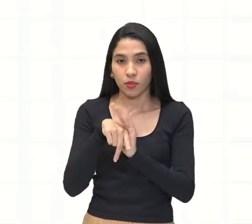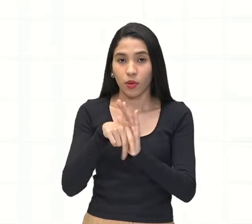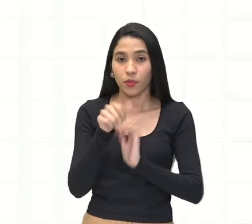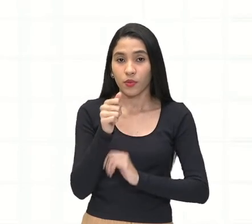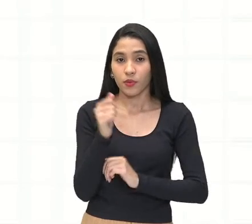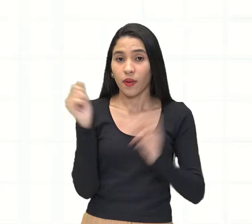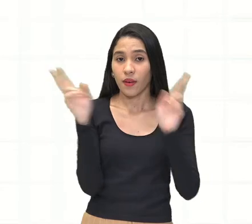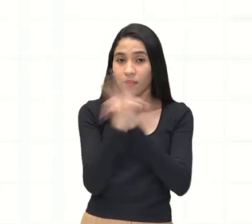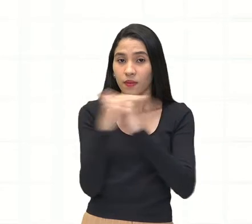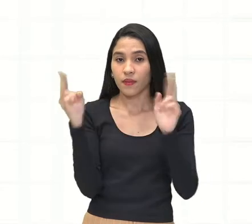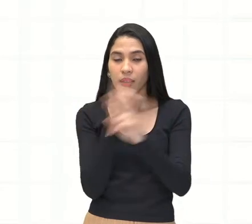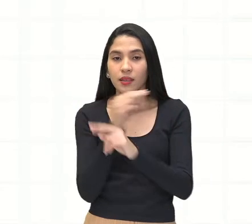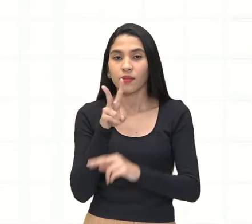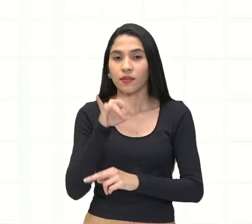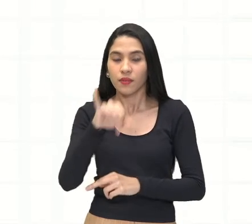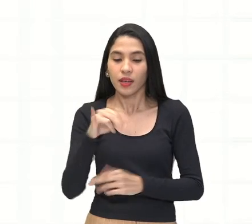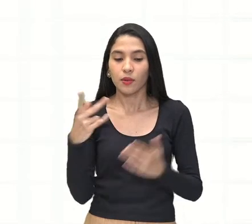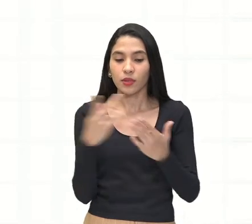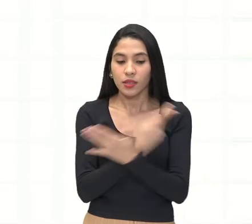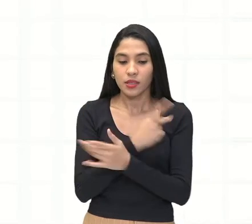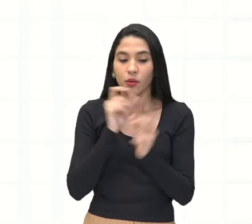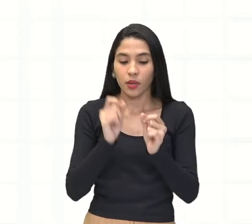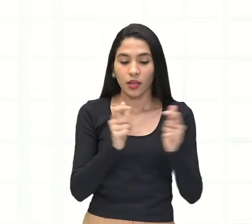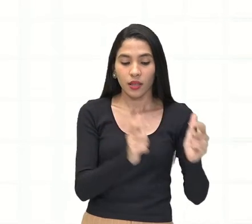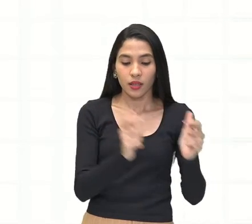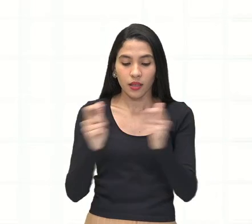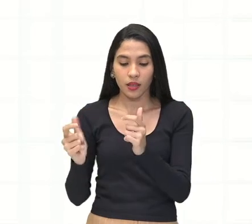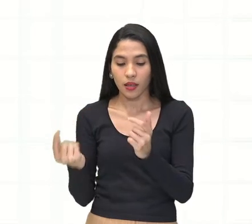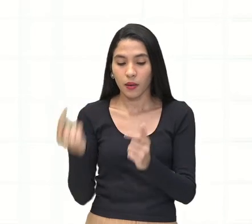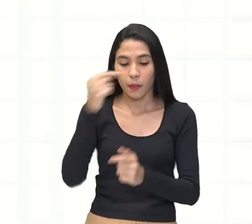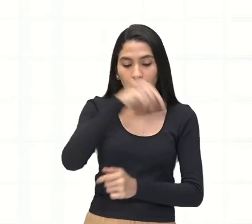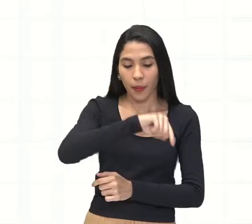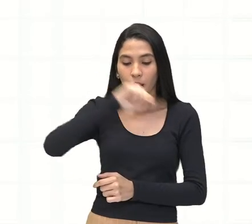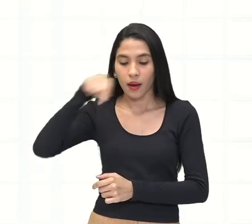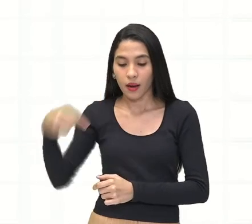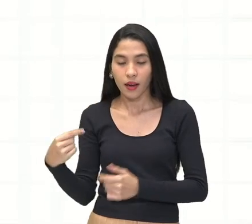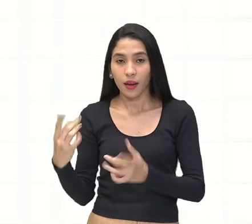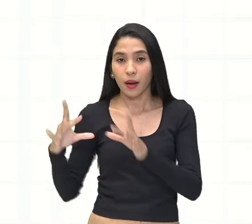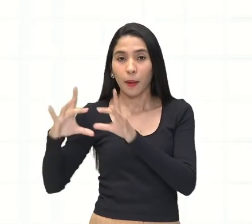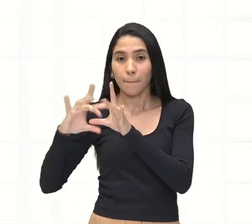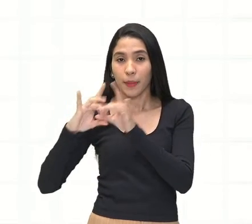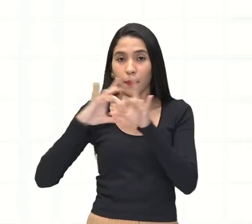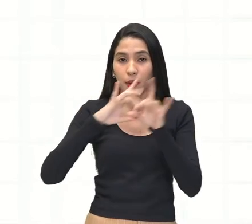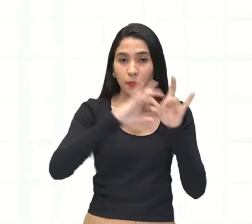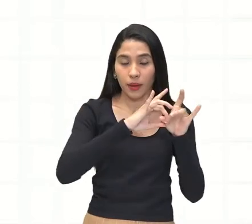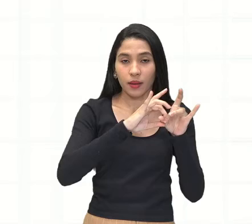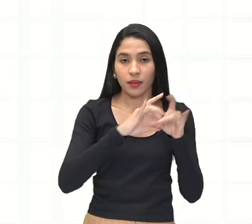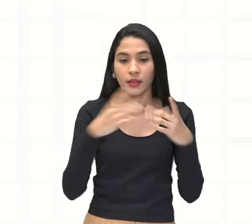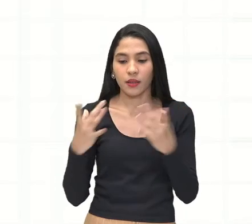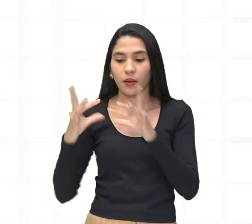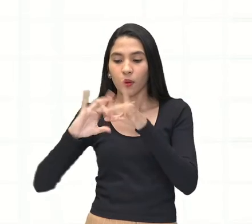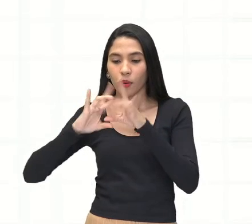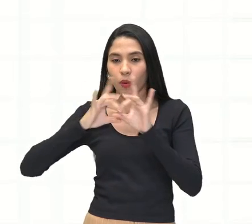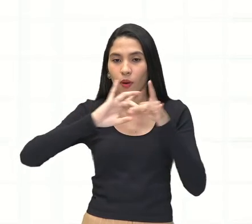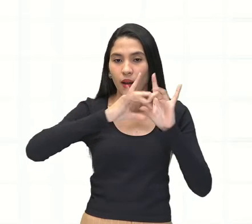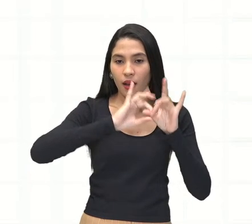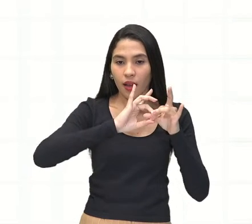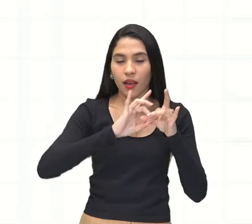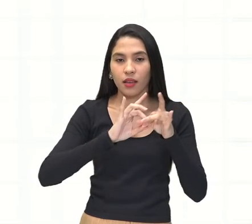vento, vai ocorrer esse deslocamento de ar formando correntes. E essas correntes, elas